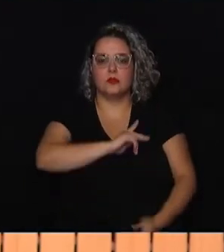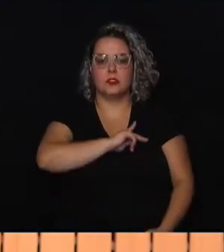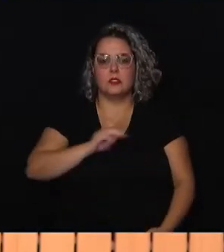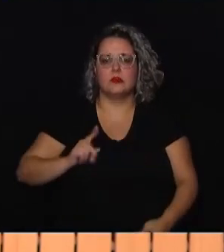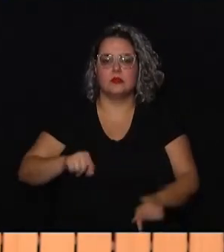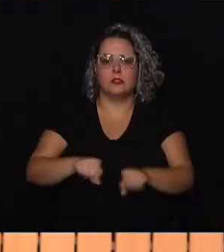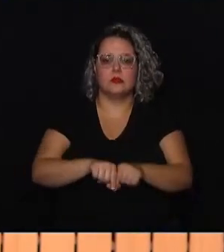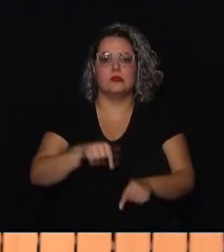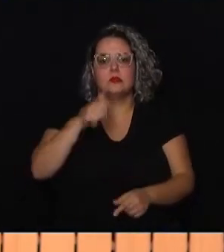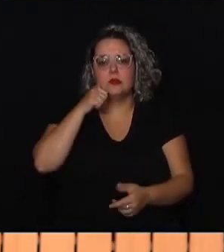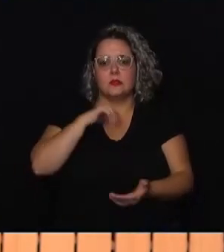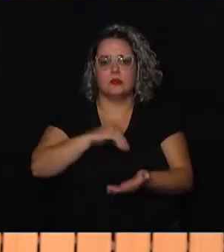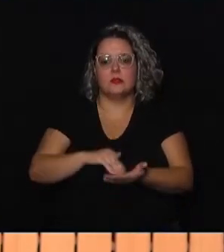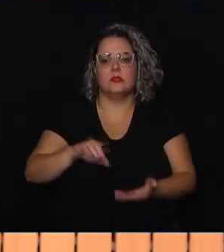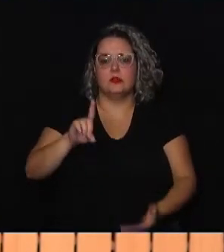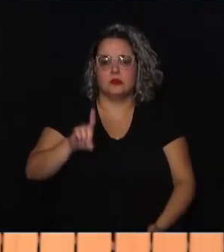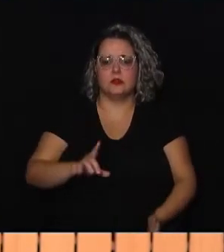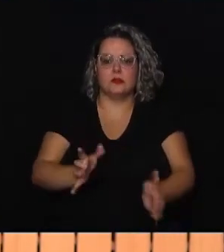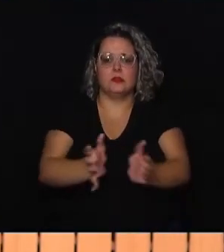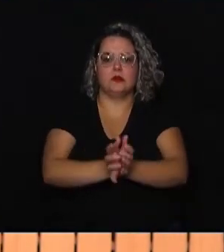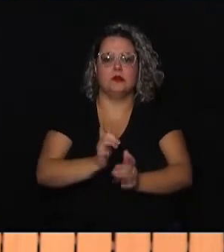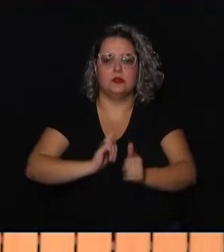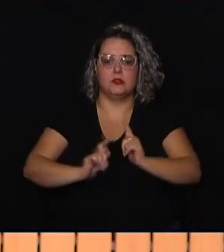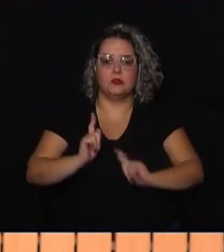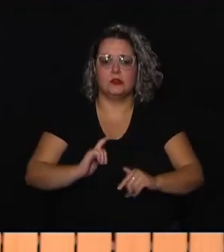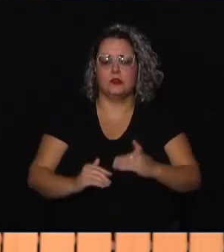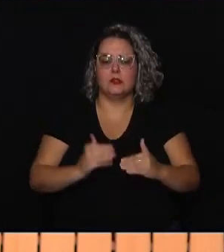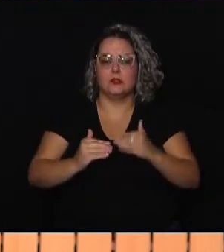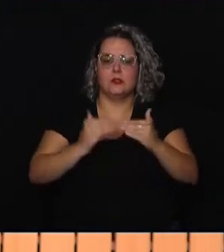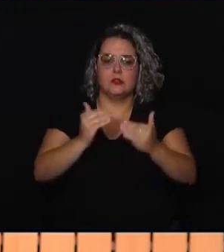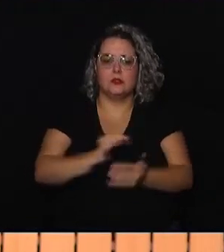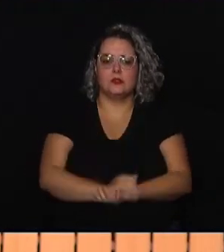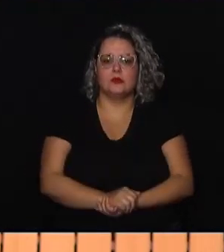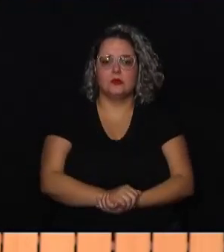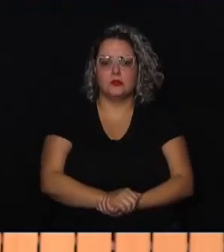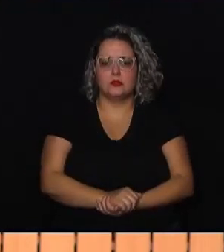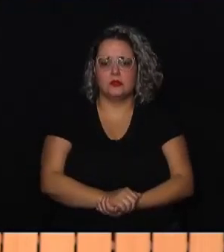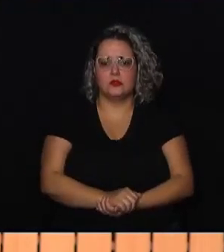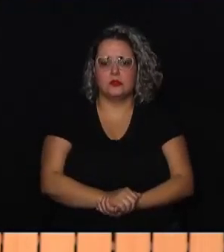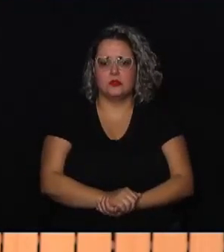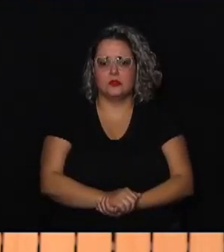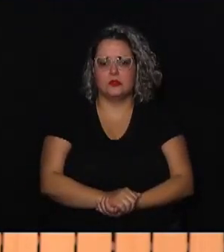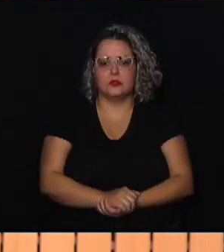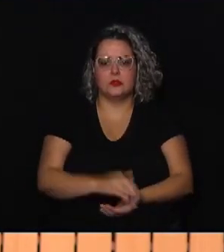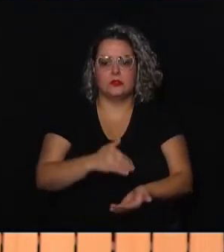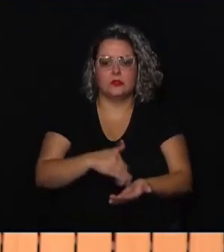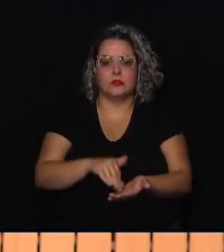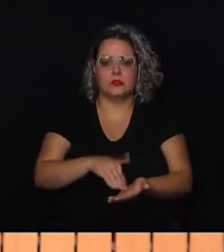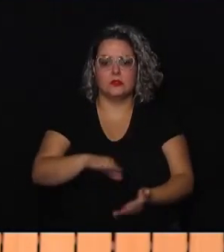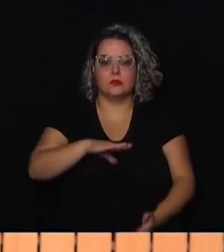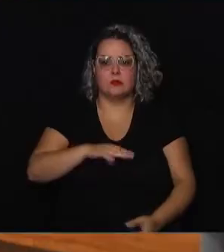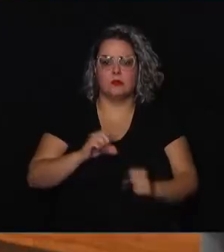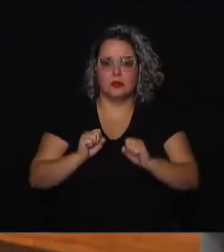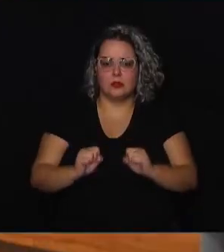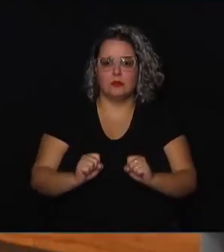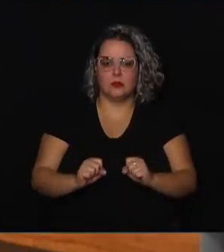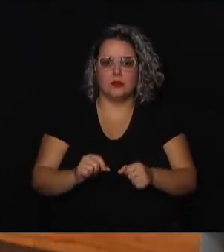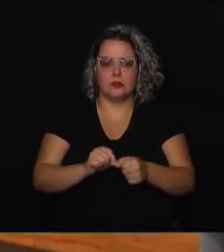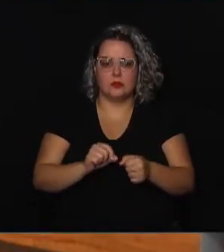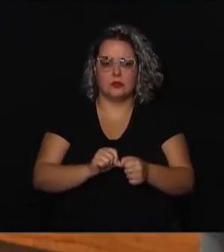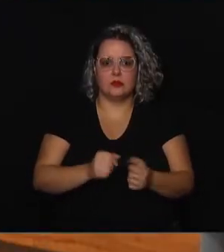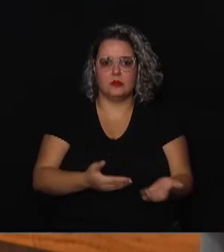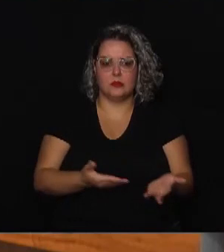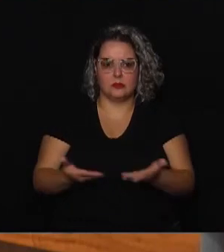nossa diretora do Departamento de Gestão e Desenvolvimento da Secretaria Municipal de Saúde, para que possa fazer aí a sua